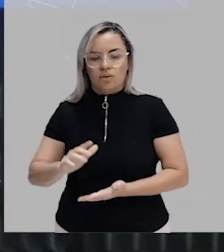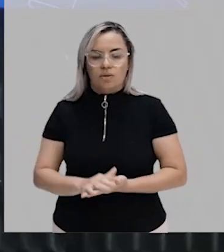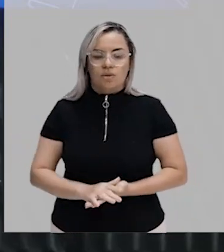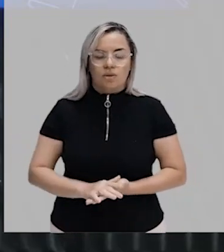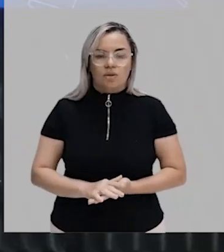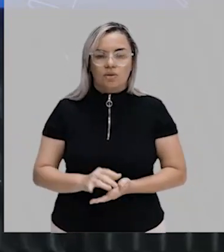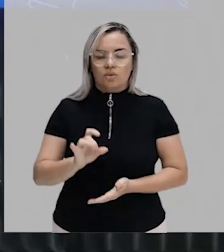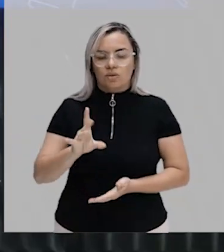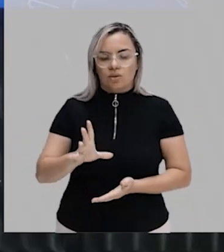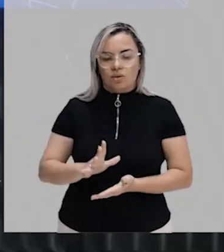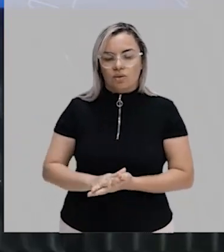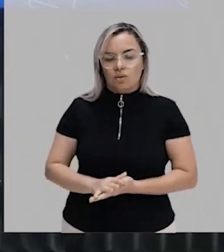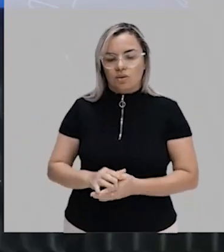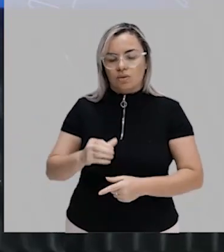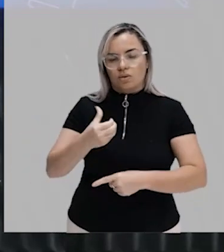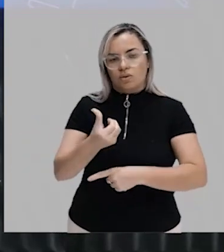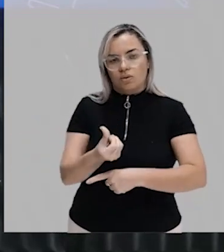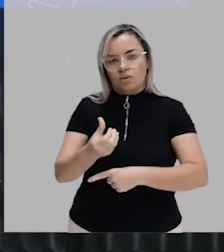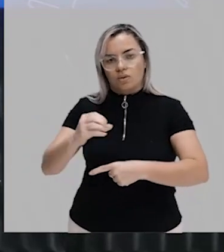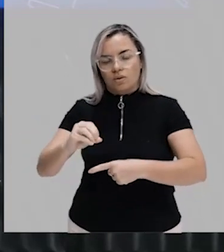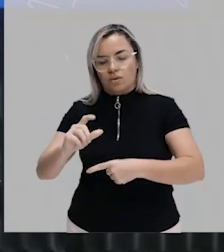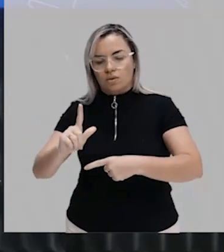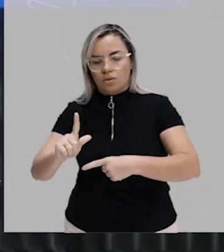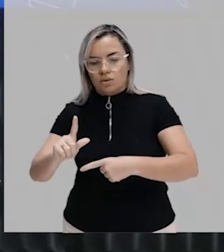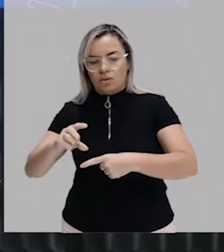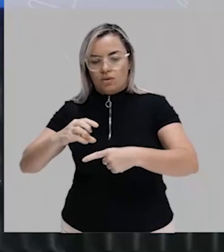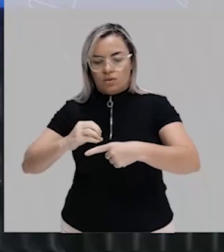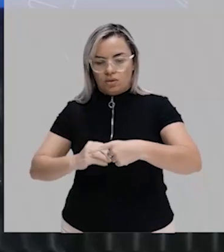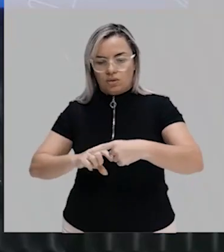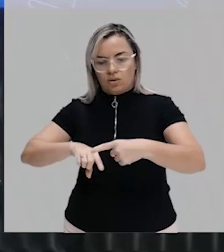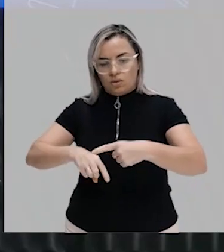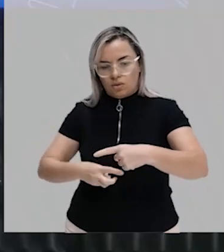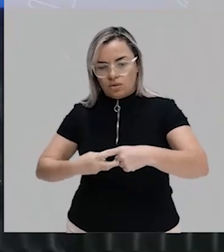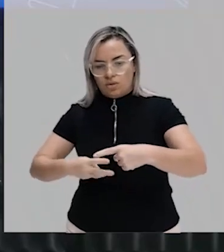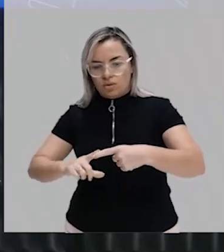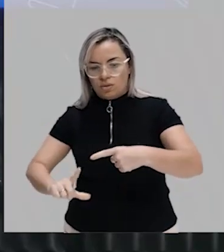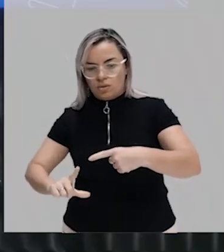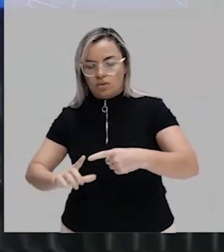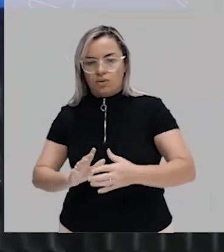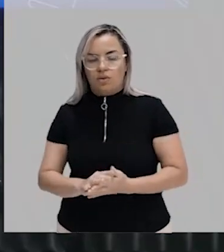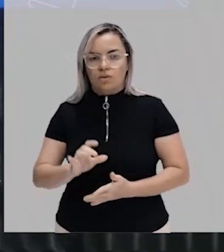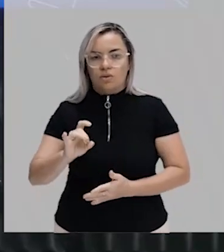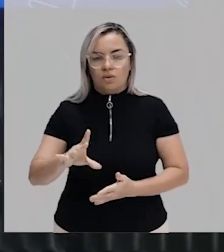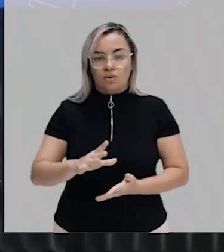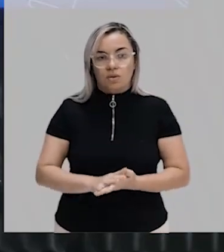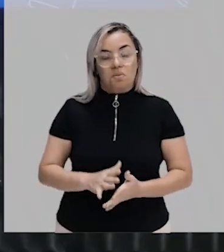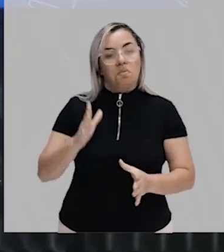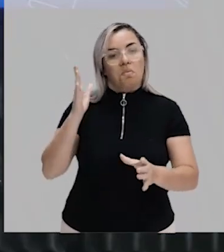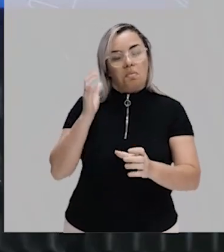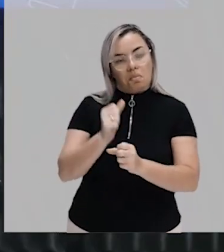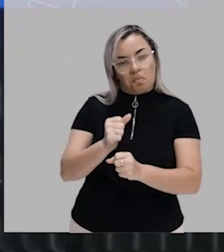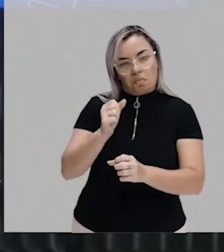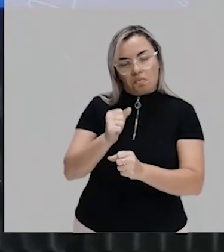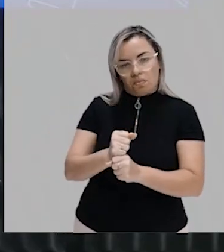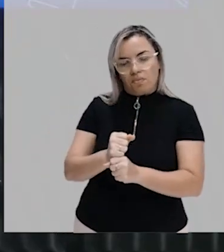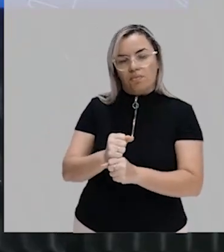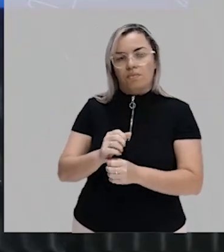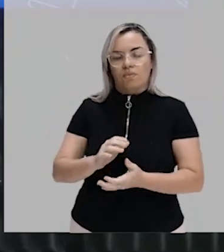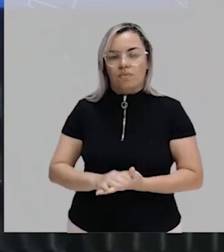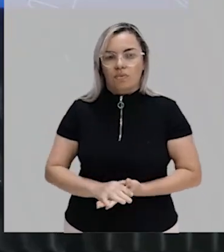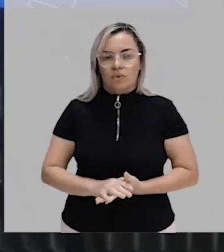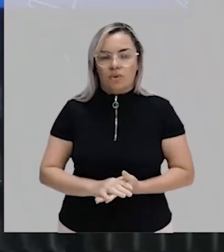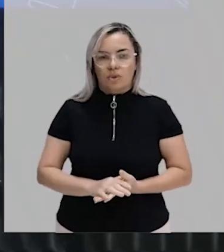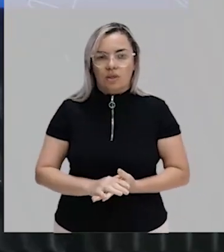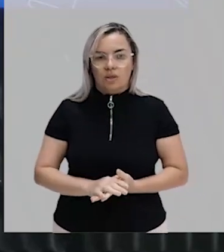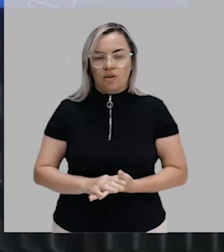0,3 litros. Então, vai ficar 60 dividido por 0,3. No meu cálculo, certo? Mas aí você